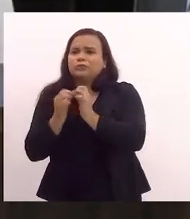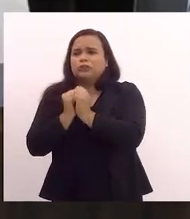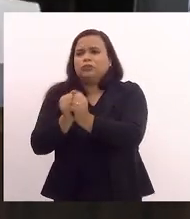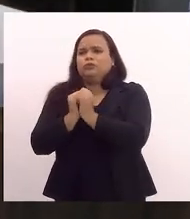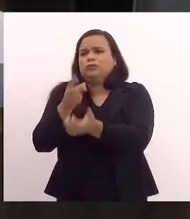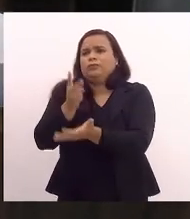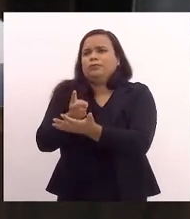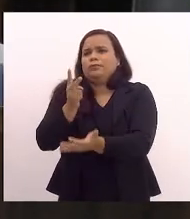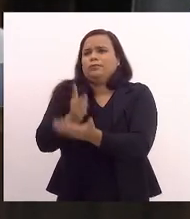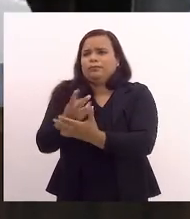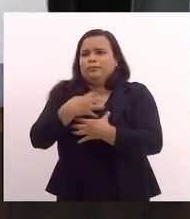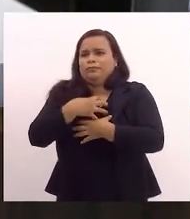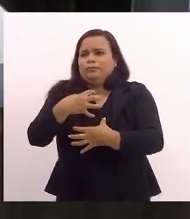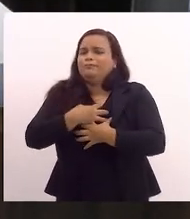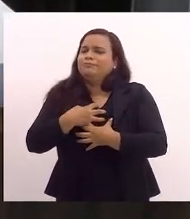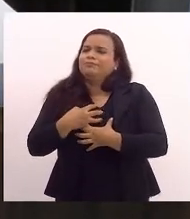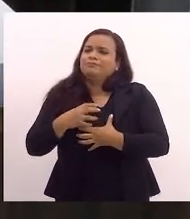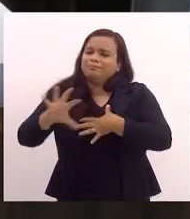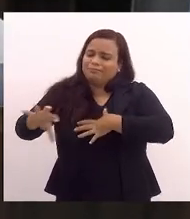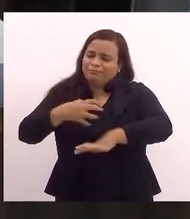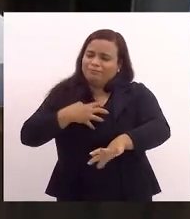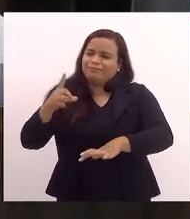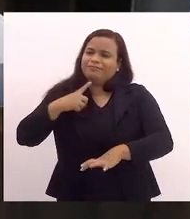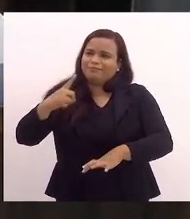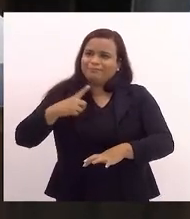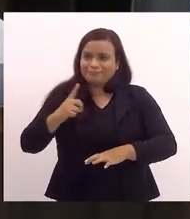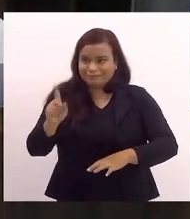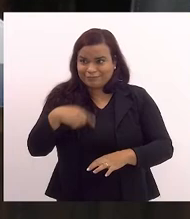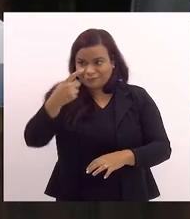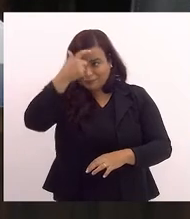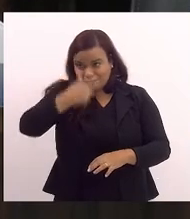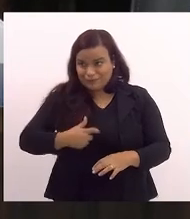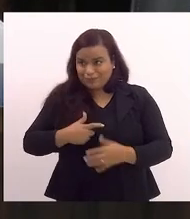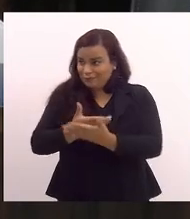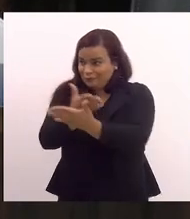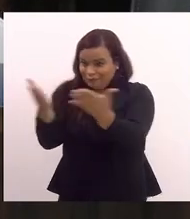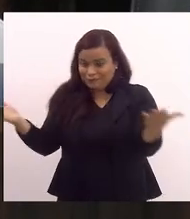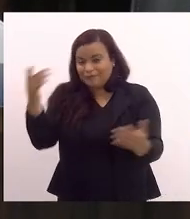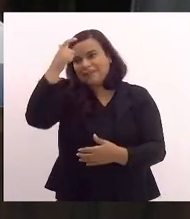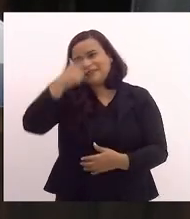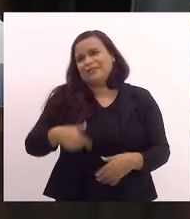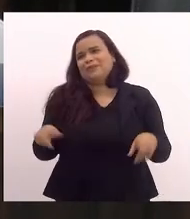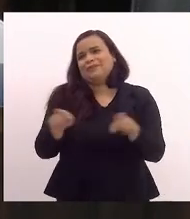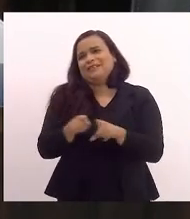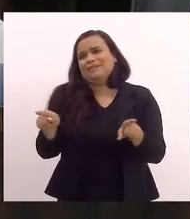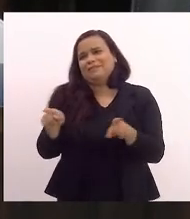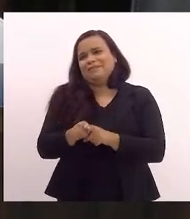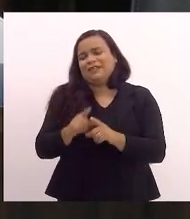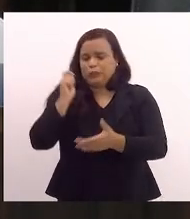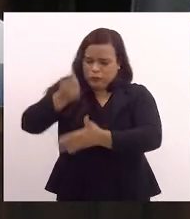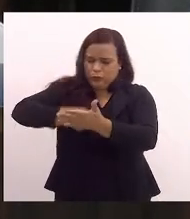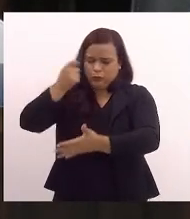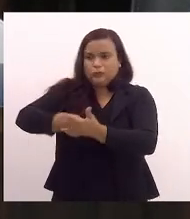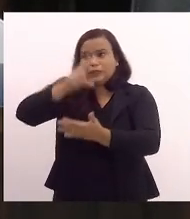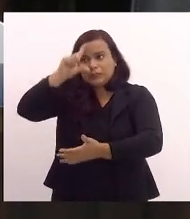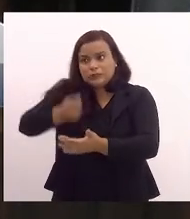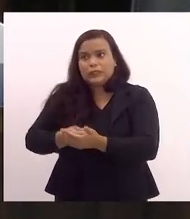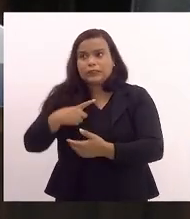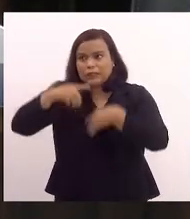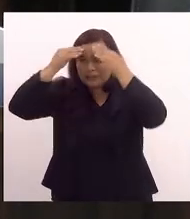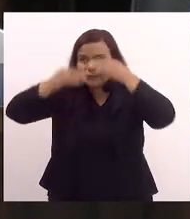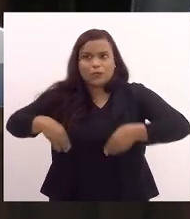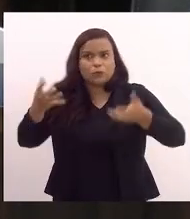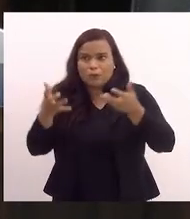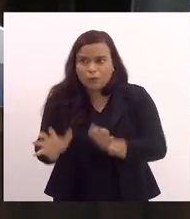mesma coletividade. Nós somos porque eles são. Se eles decidiram lutar, decidiram não